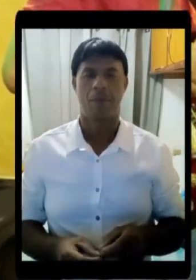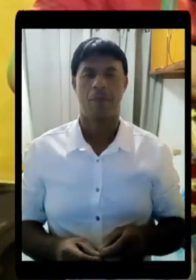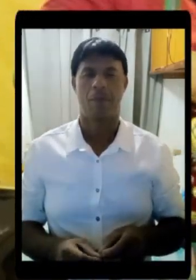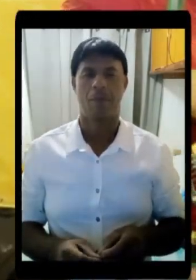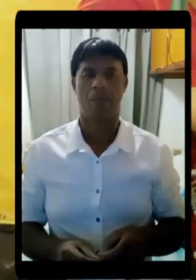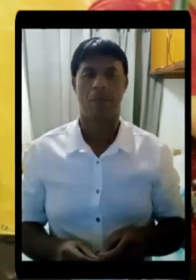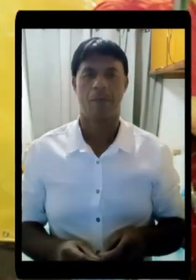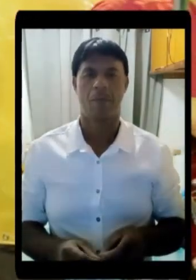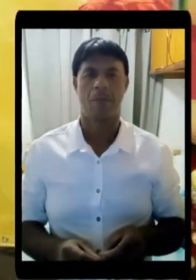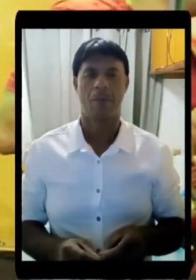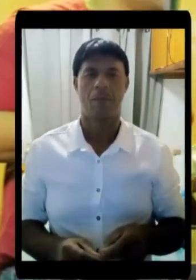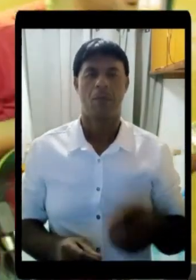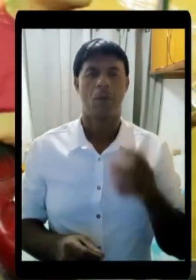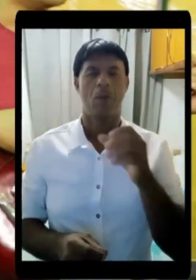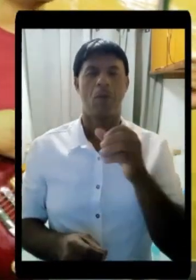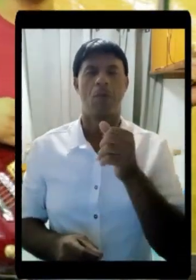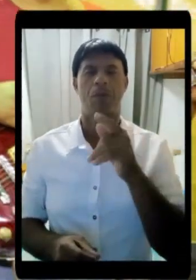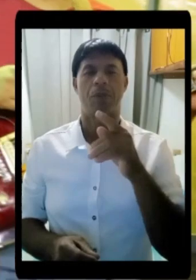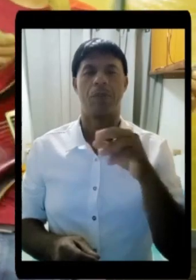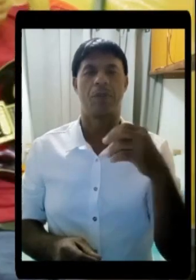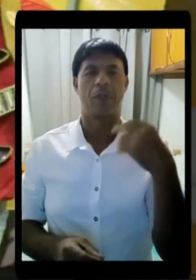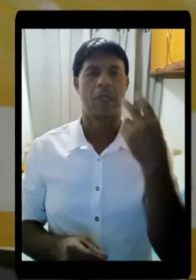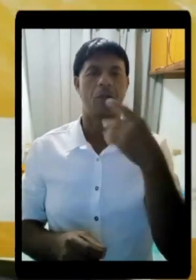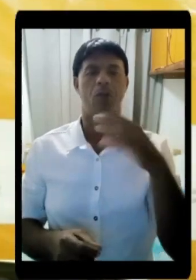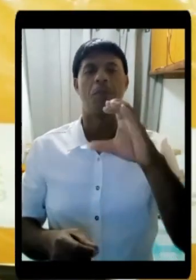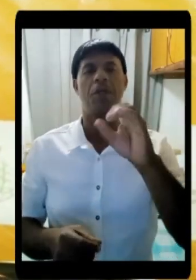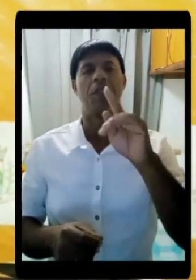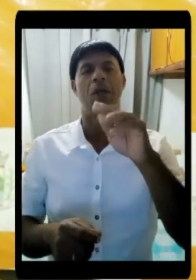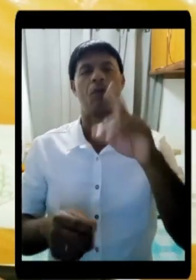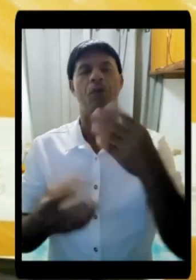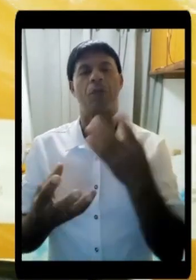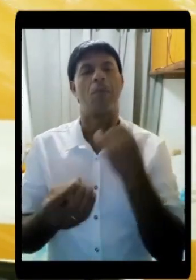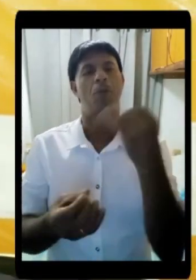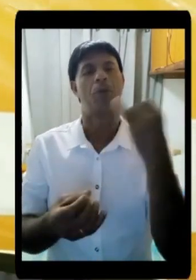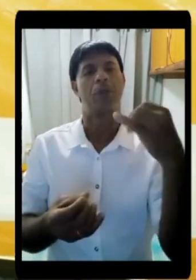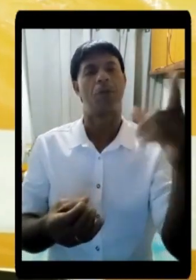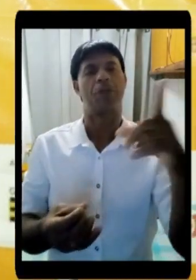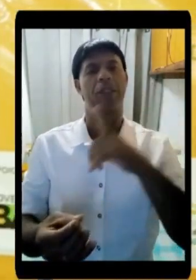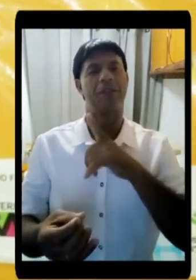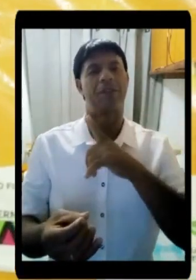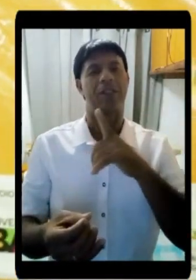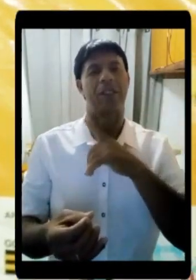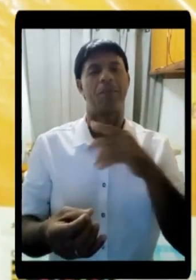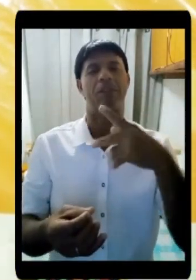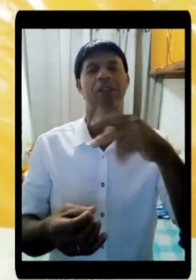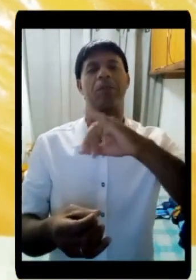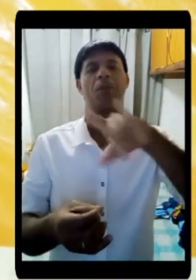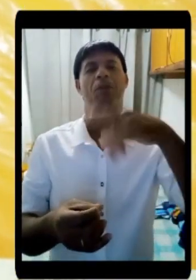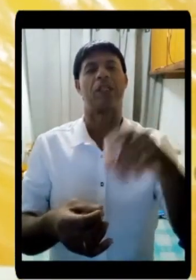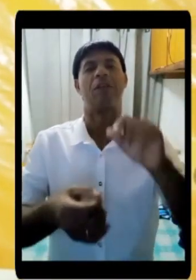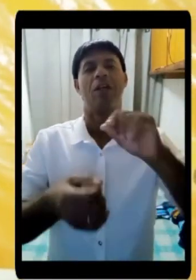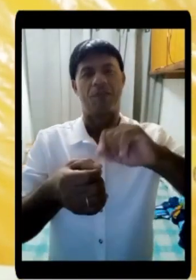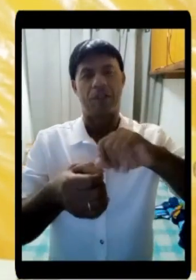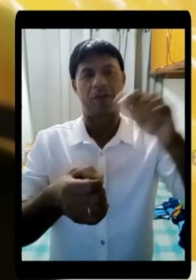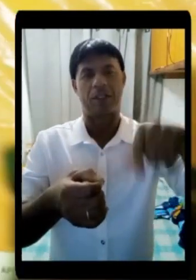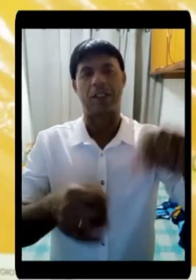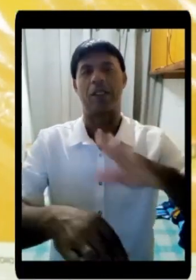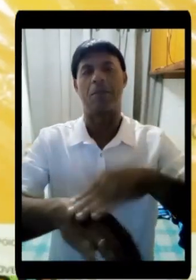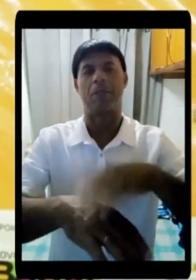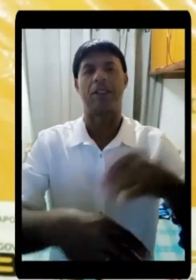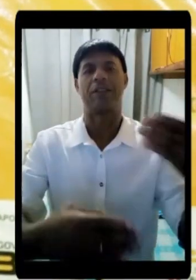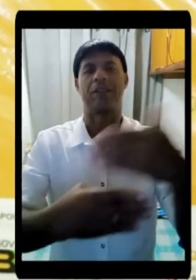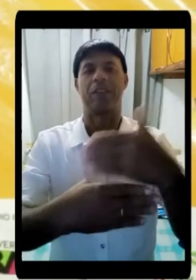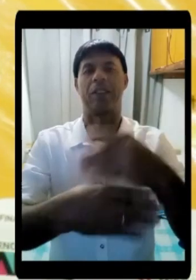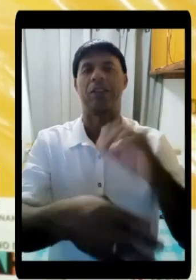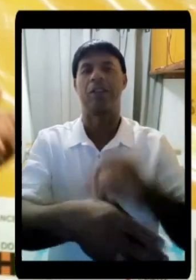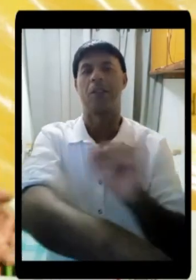Música boa, música autoral. Viva a cultura! É muito importante termos esse projeto sendo realizado aqui mais uma vez na